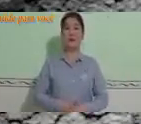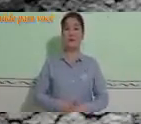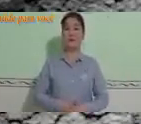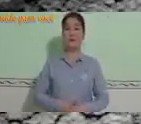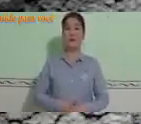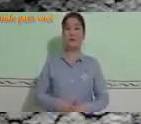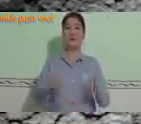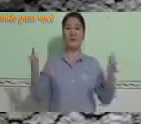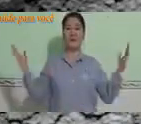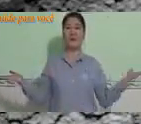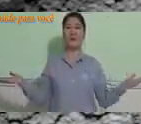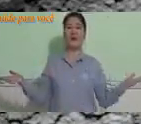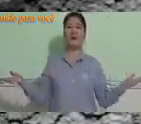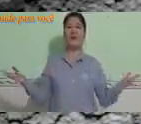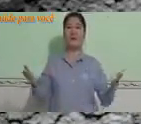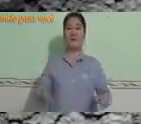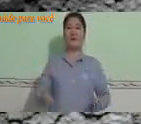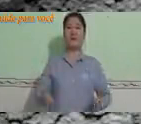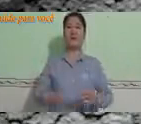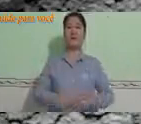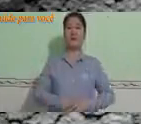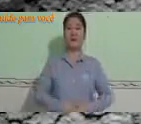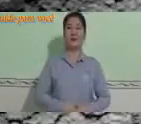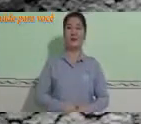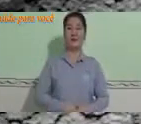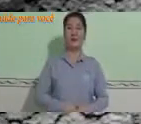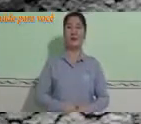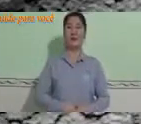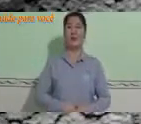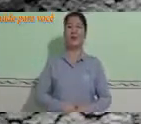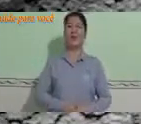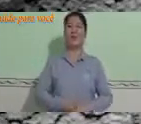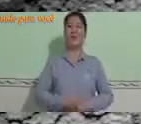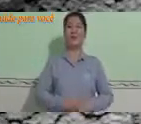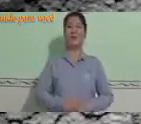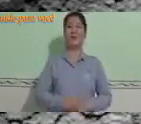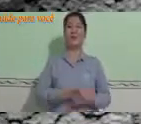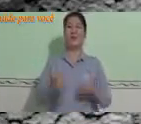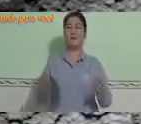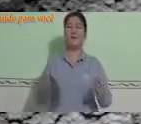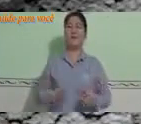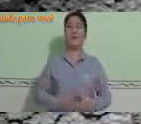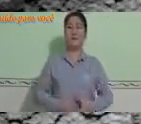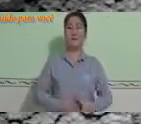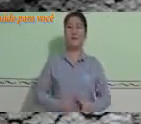muito frequente e normal que acontece devido às alterações hormonais que a mulher passa durante esta fase.